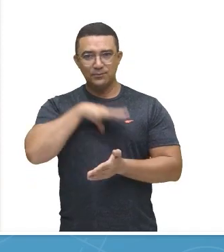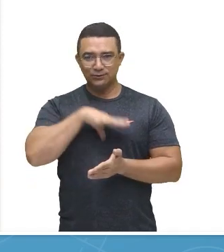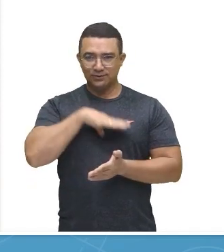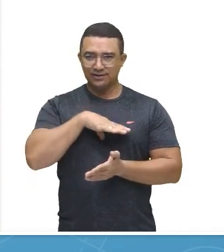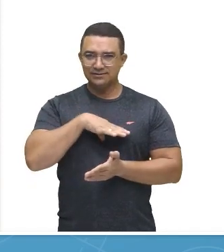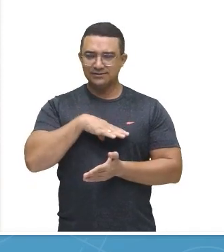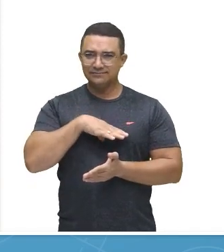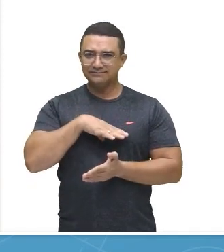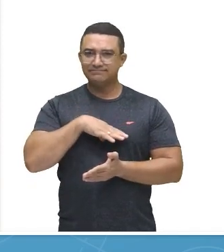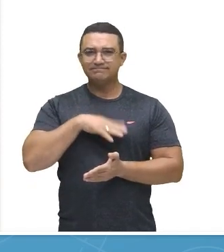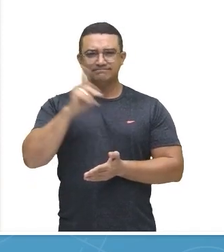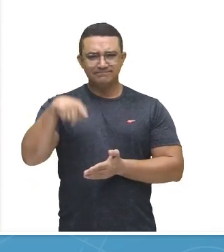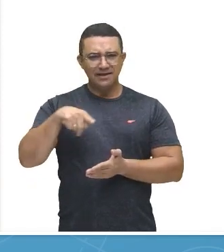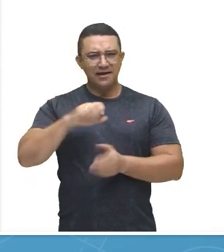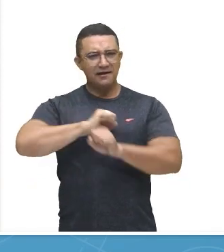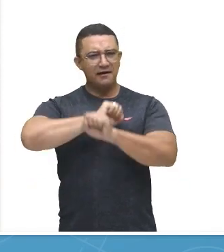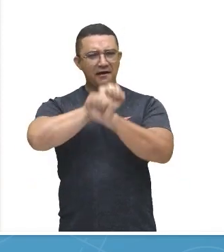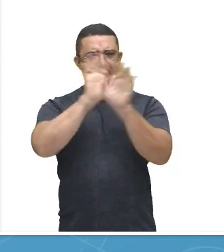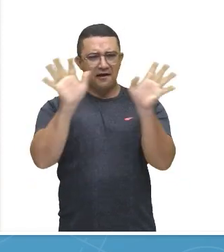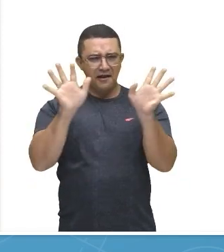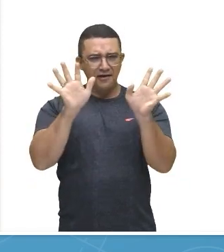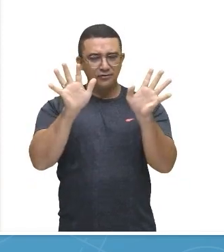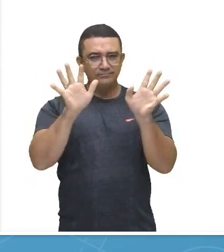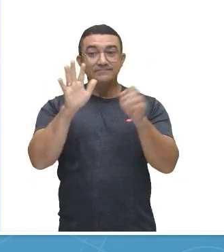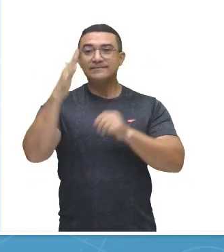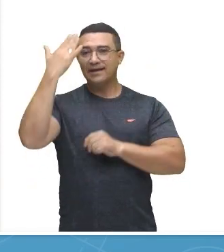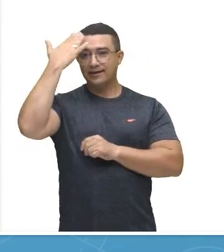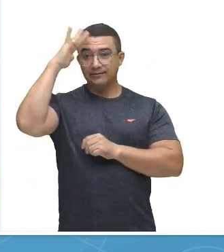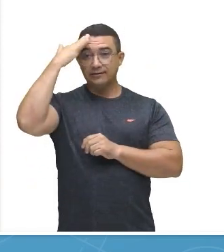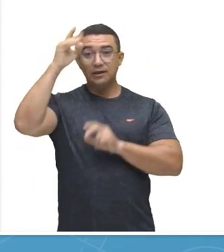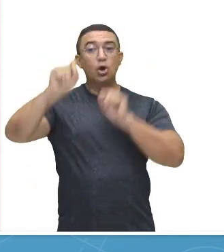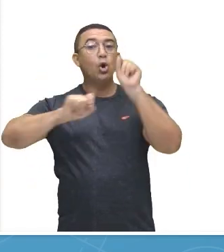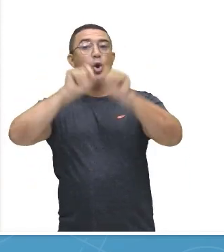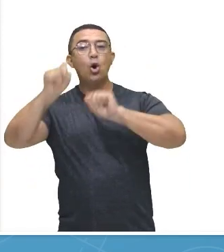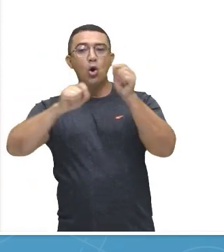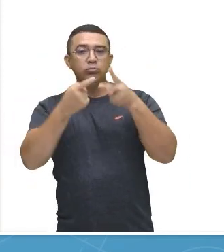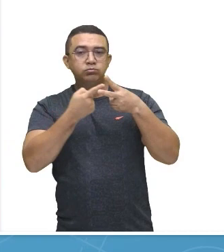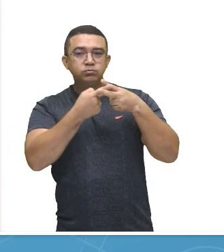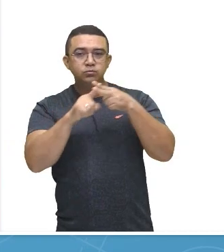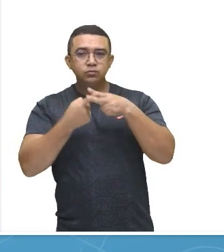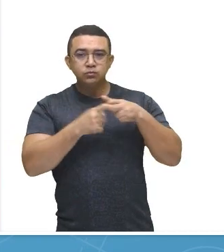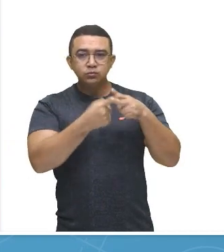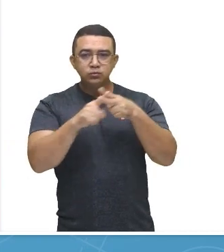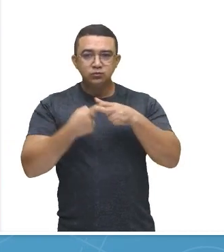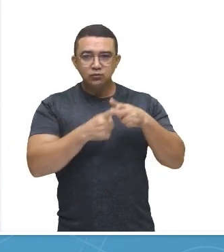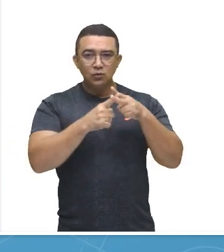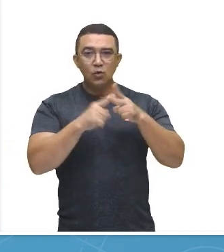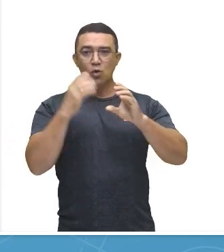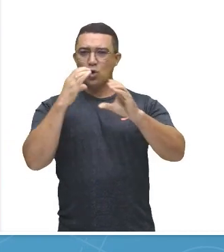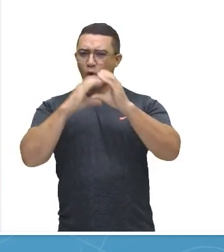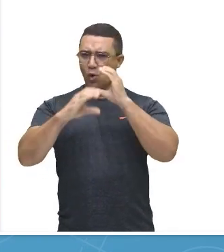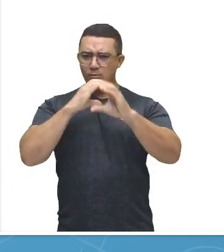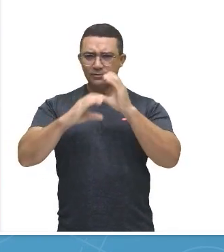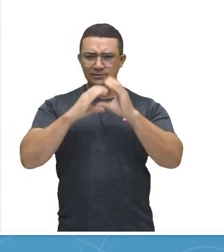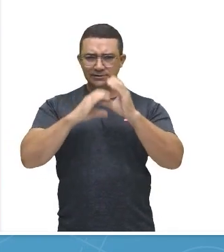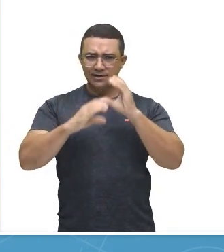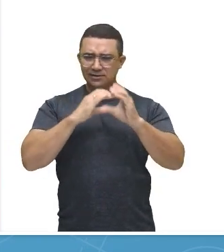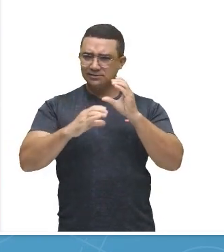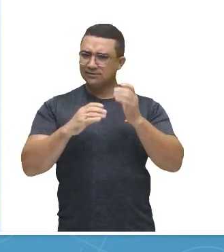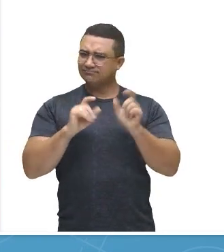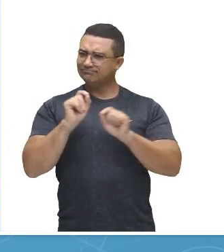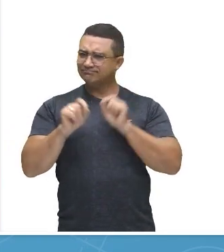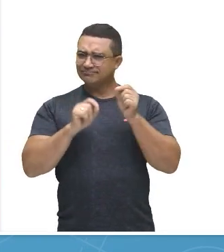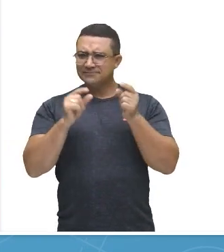claro, entender o nosso mecanismo de comunicação. Professor, que palavra, que